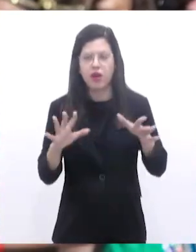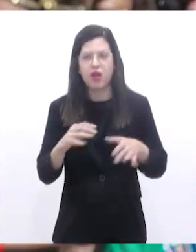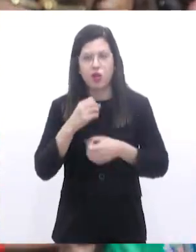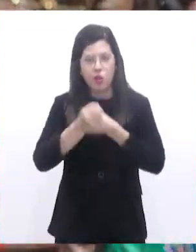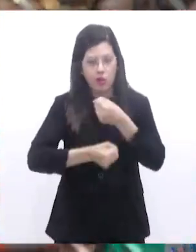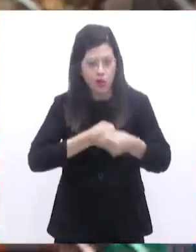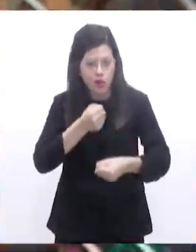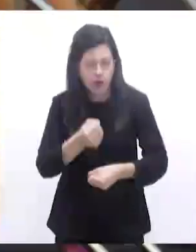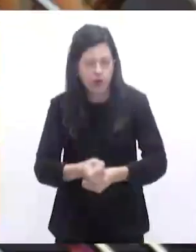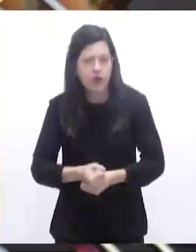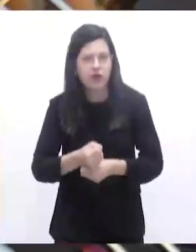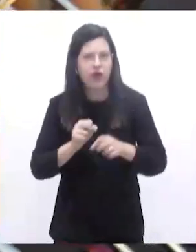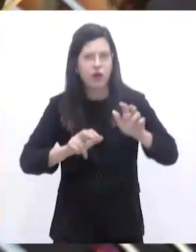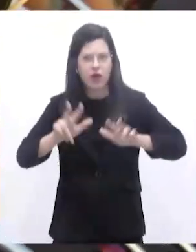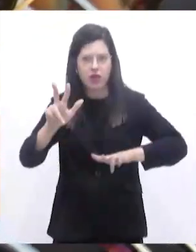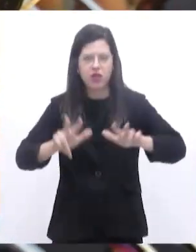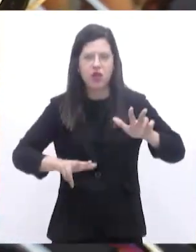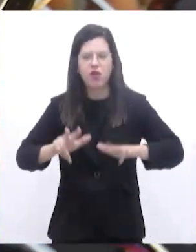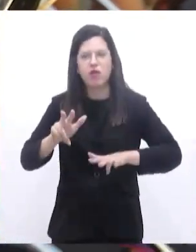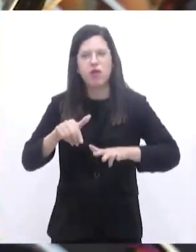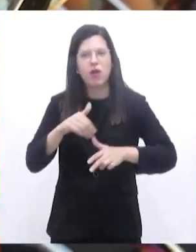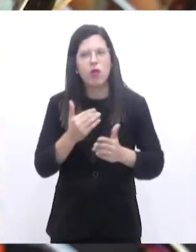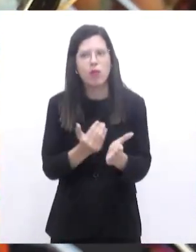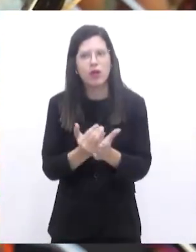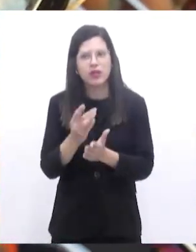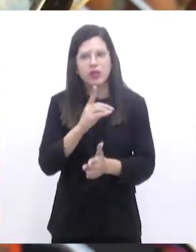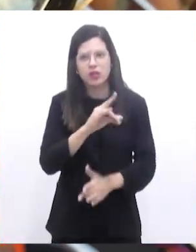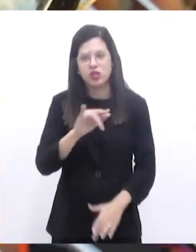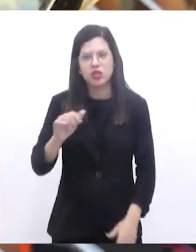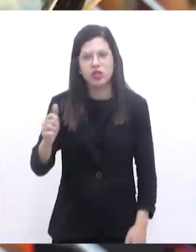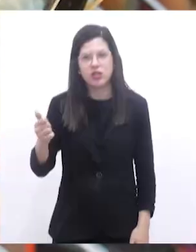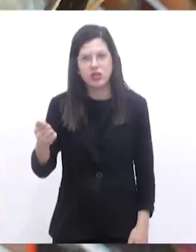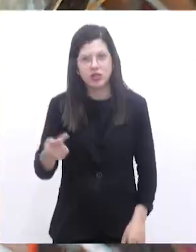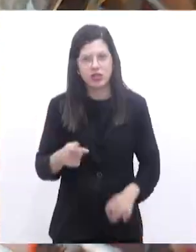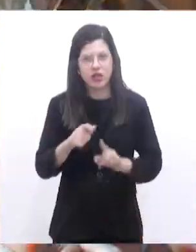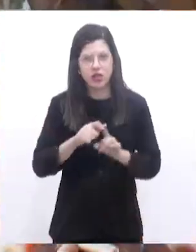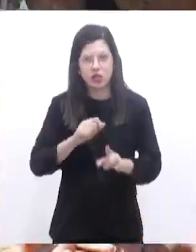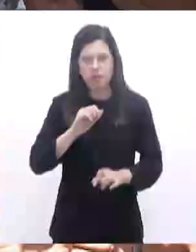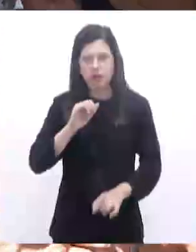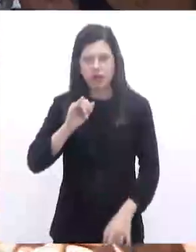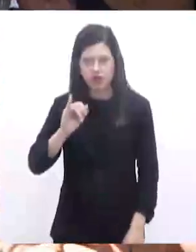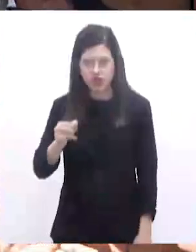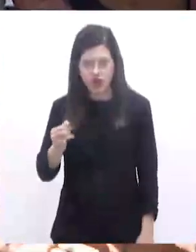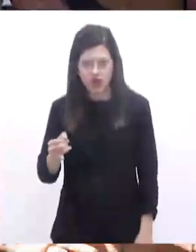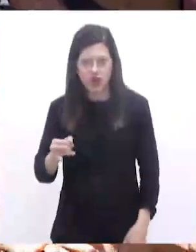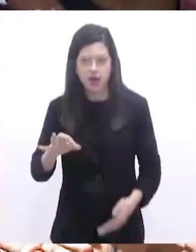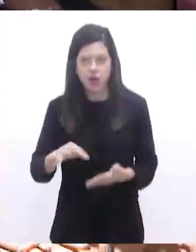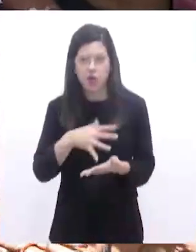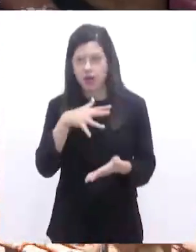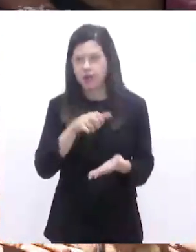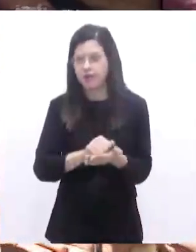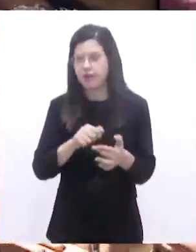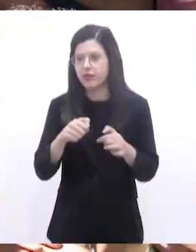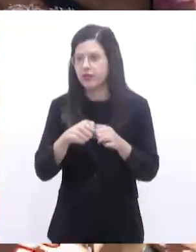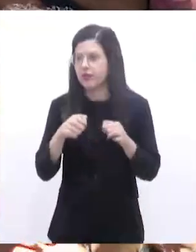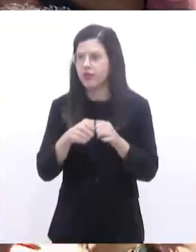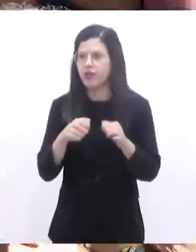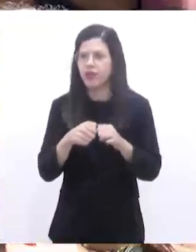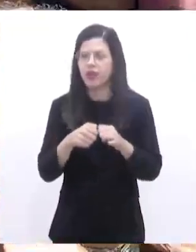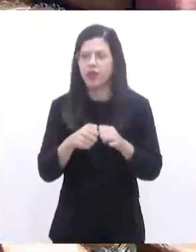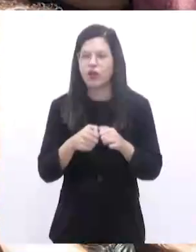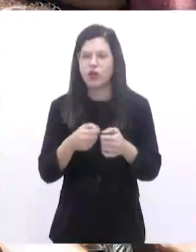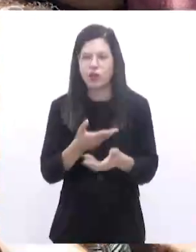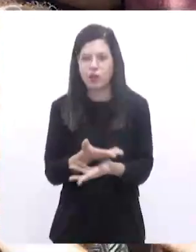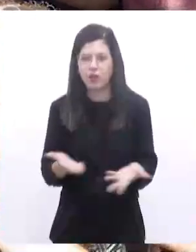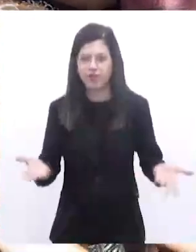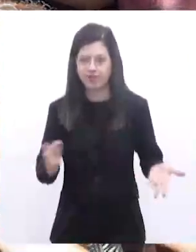Para o ano que vem, o Carnaval de Rua está previsto para começar em 17 de janeiro. O cadastramento deve ser realizado exclusivamente